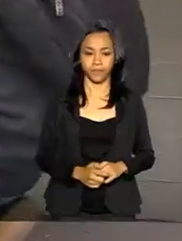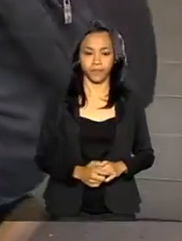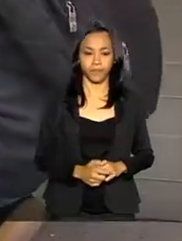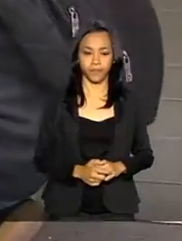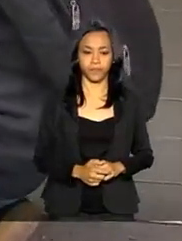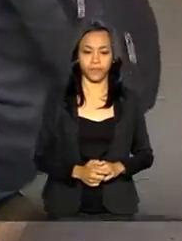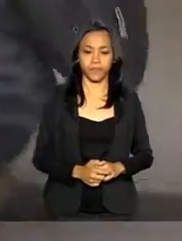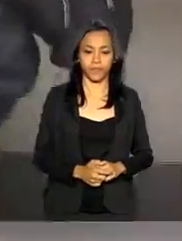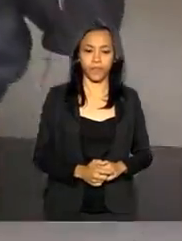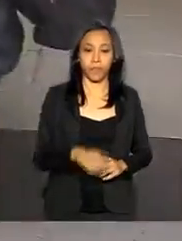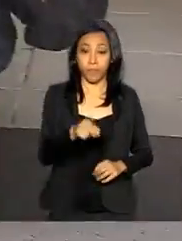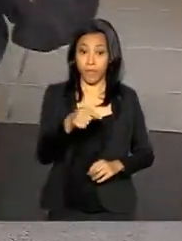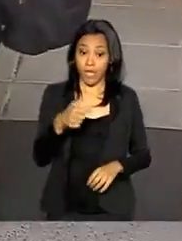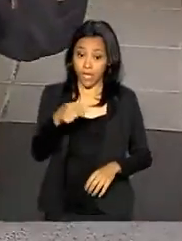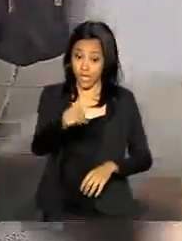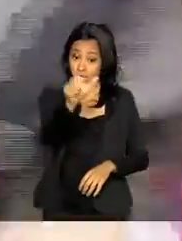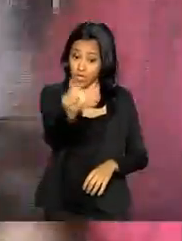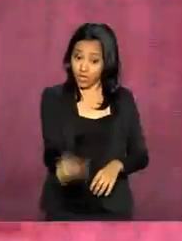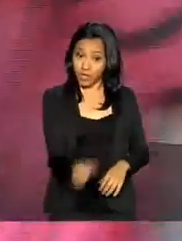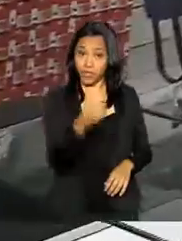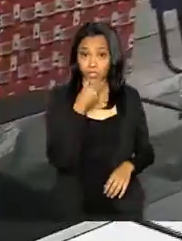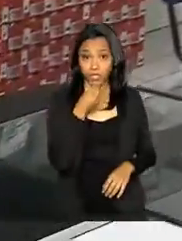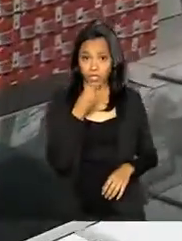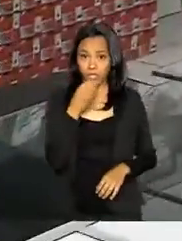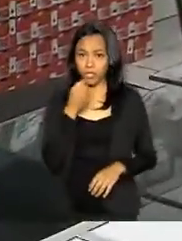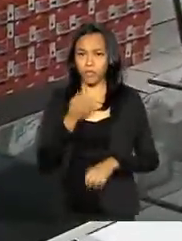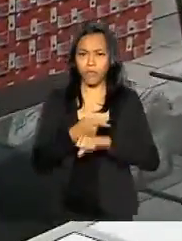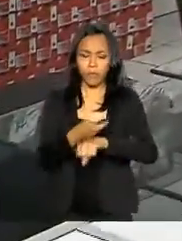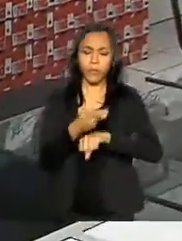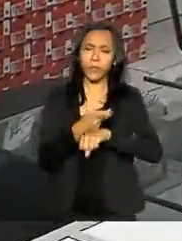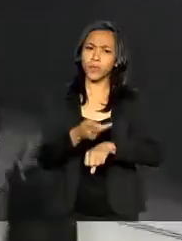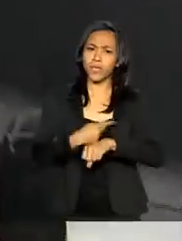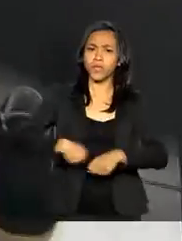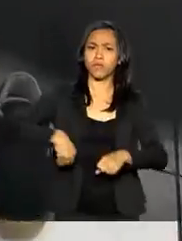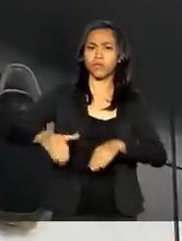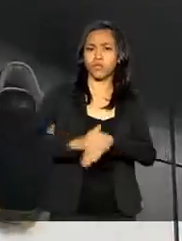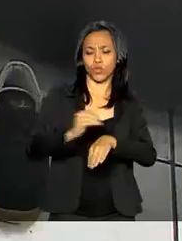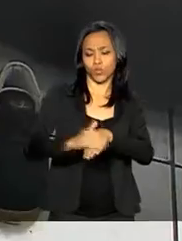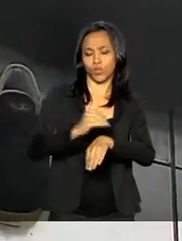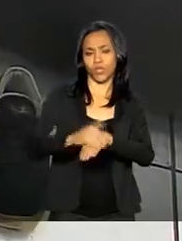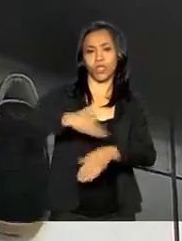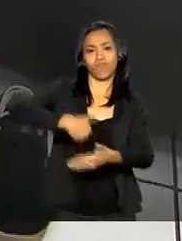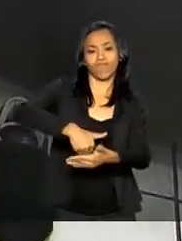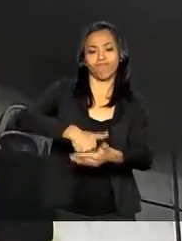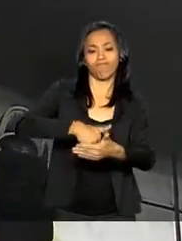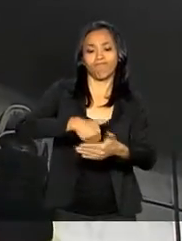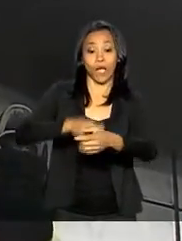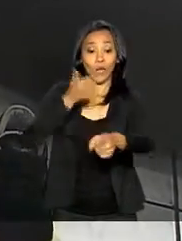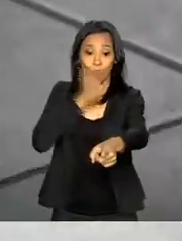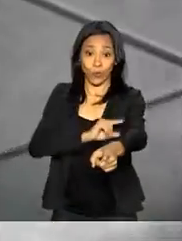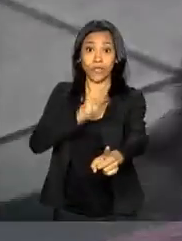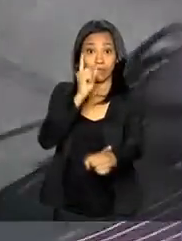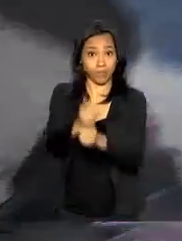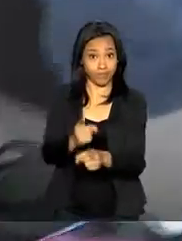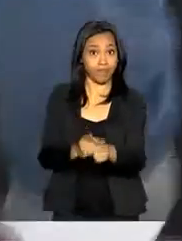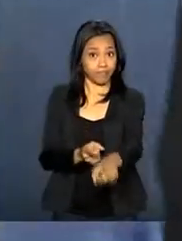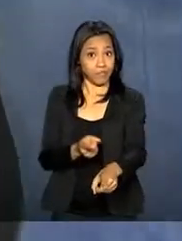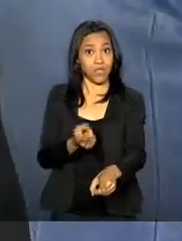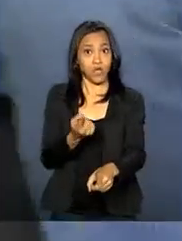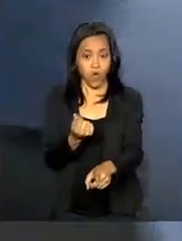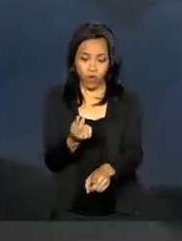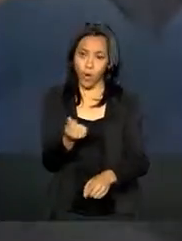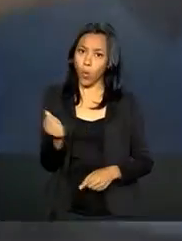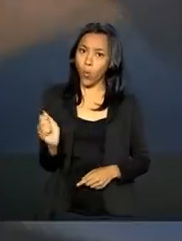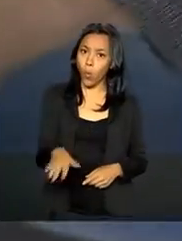há tempos 2 henrique estava atrás de uma chuteira nova conseguiu achar o que procurava e por um preço bem mais em conta